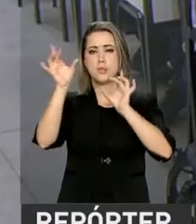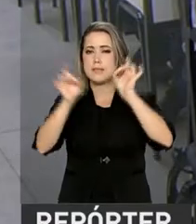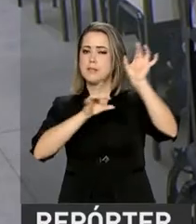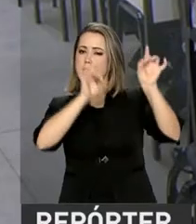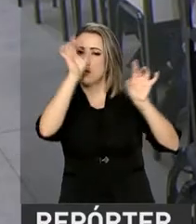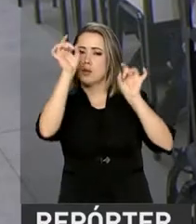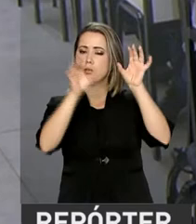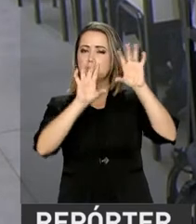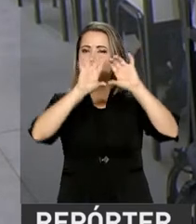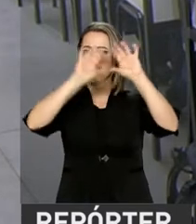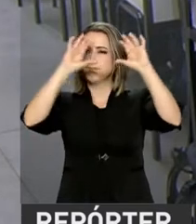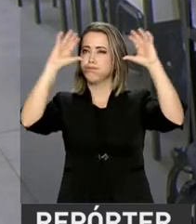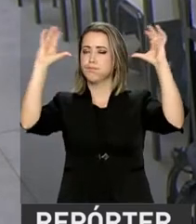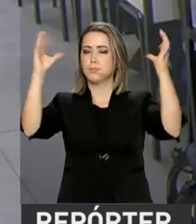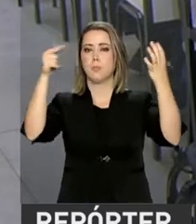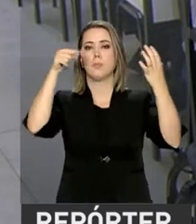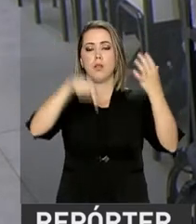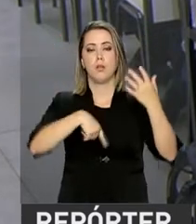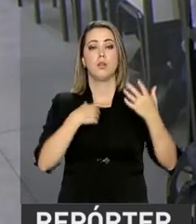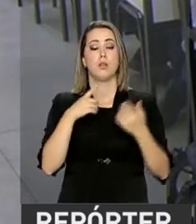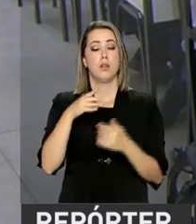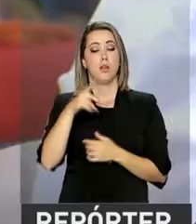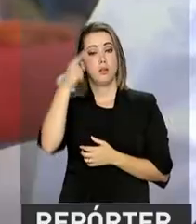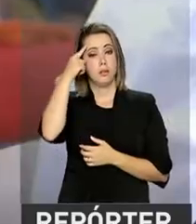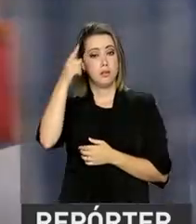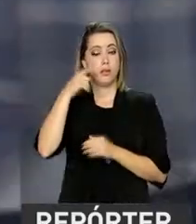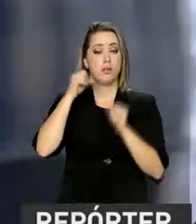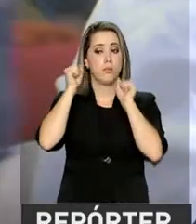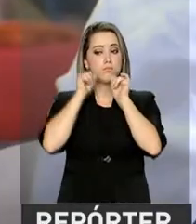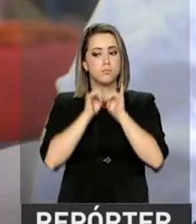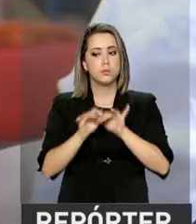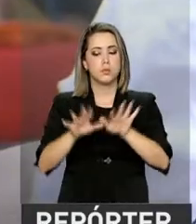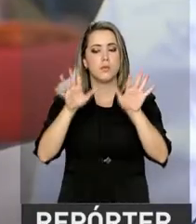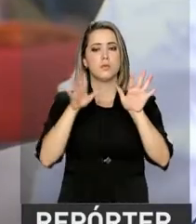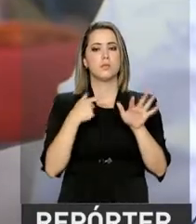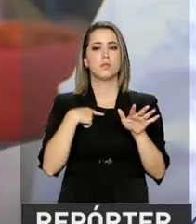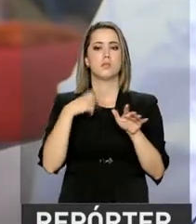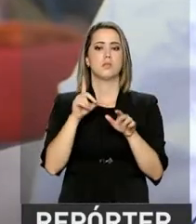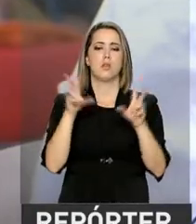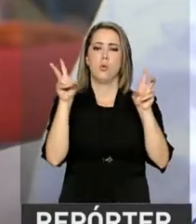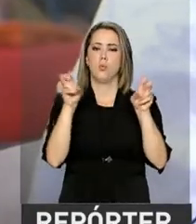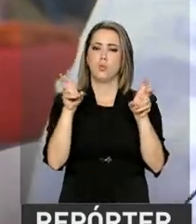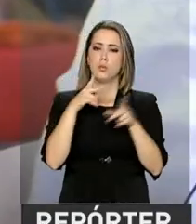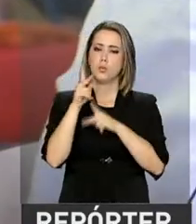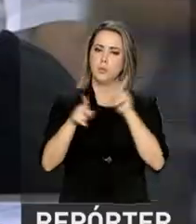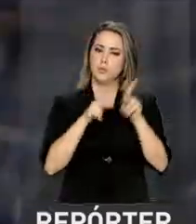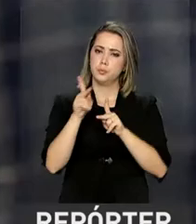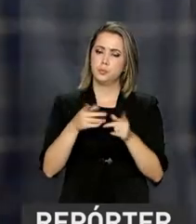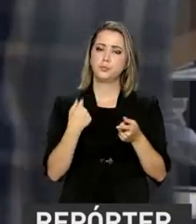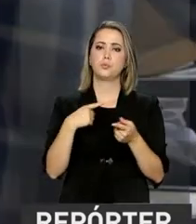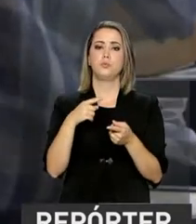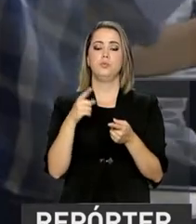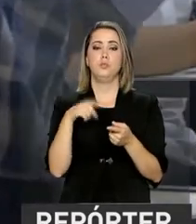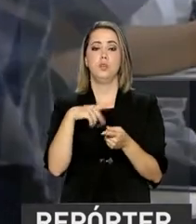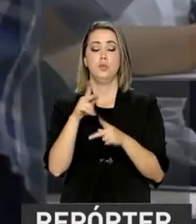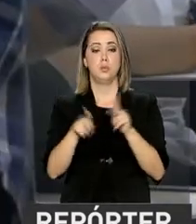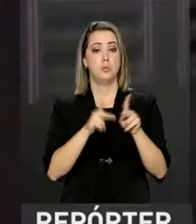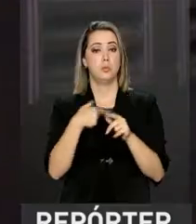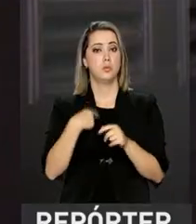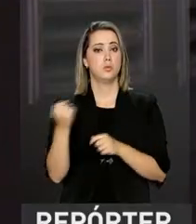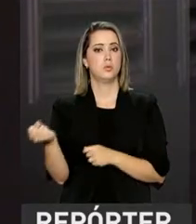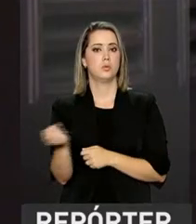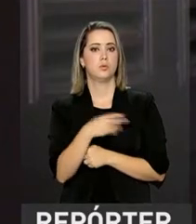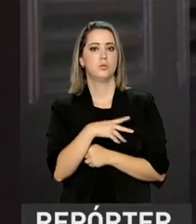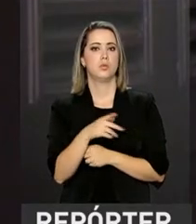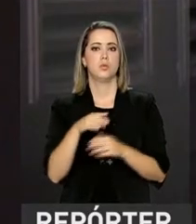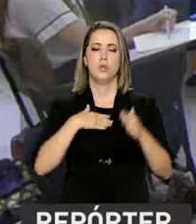e Astronáutica. A ideia é popularizar o tema entre os estudantes e professores, além de despertar novas vocações.